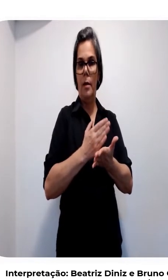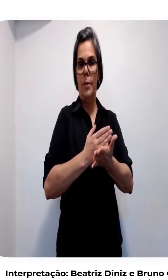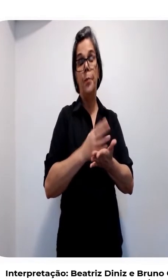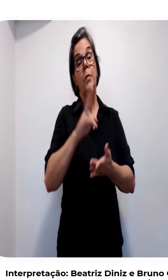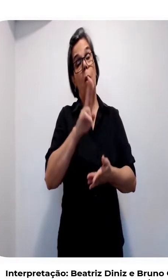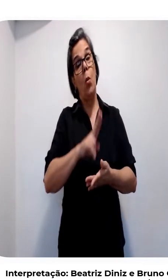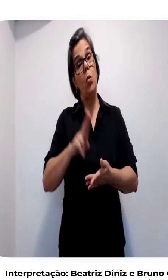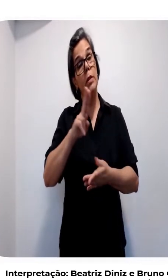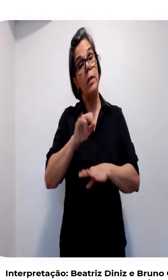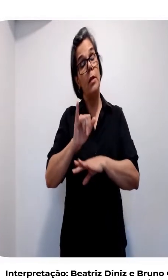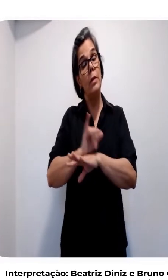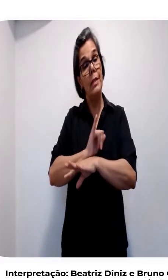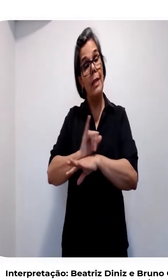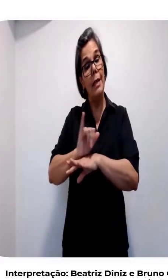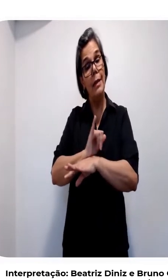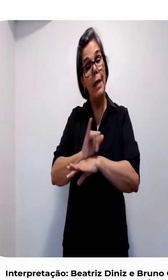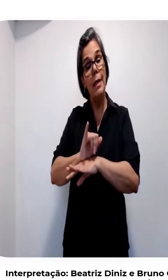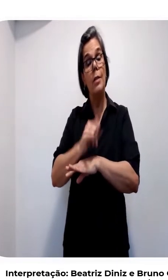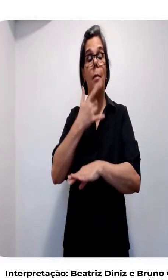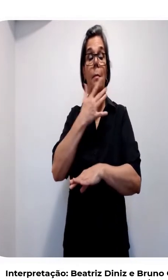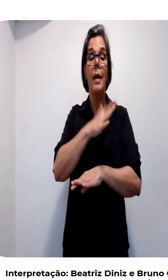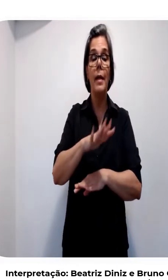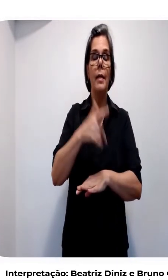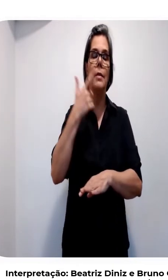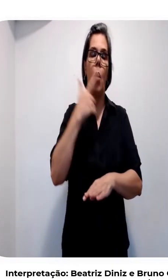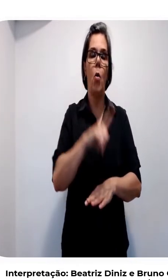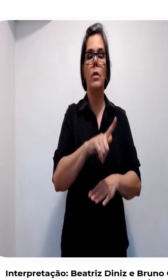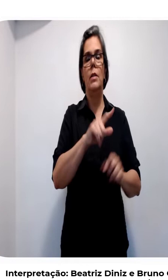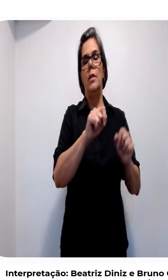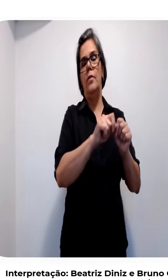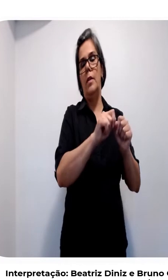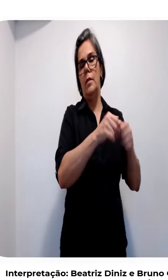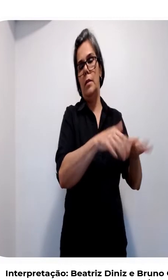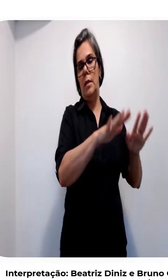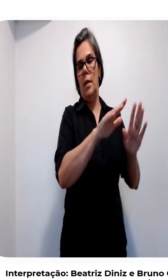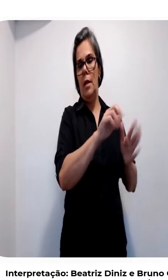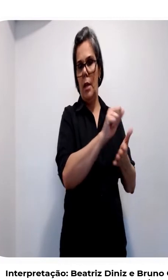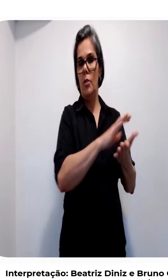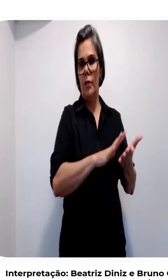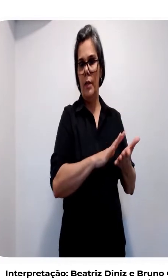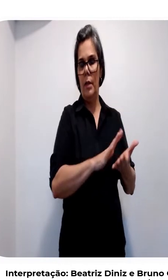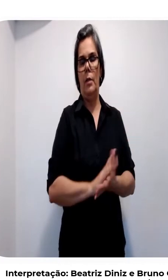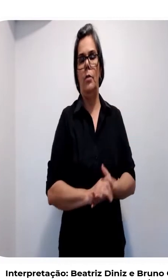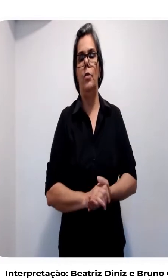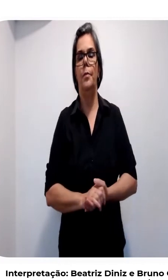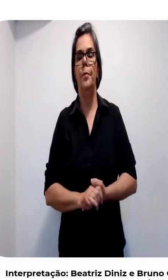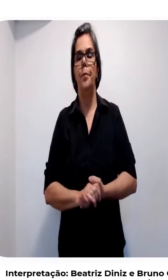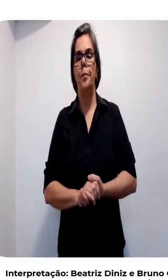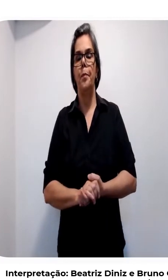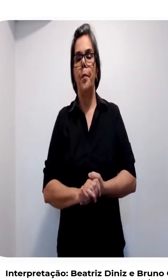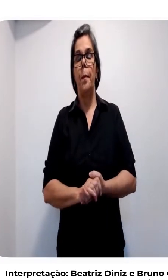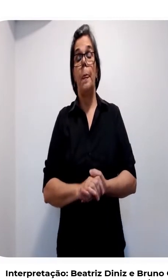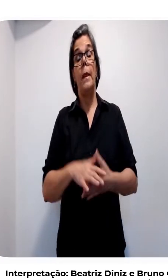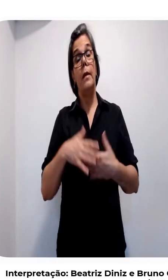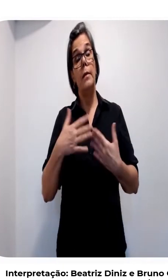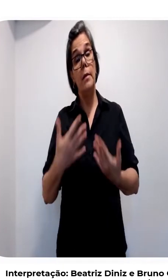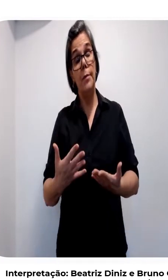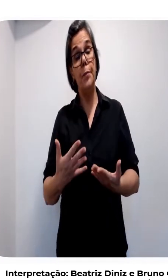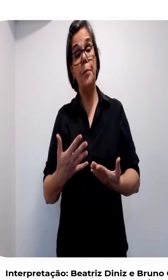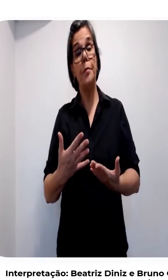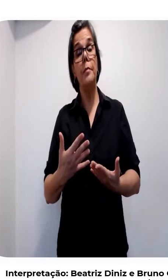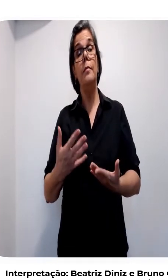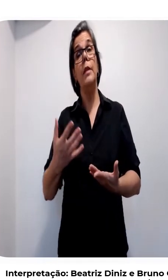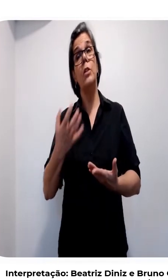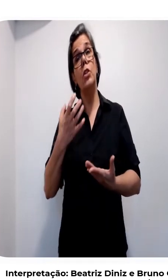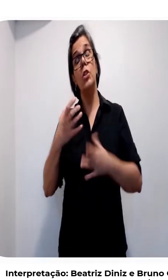em que ela está naquele momento ela consiga fazer essa atividade. Então a nossa busca é que chegue para